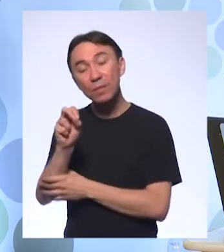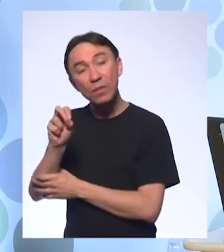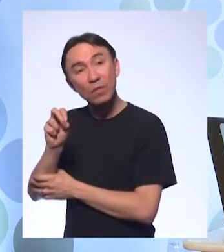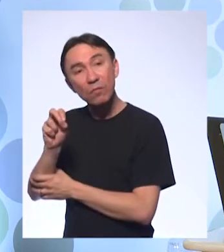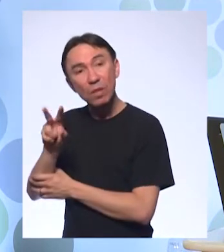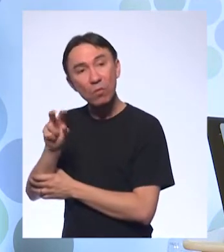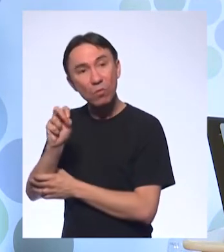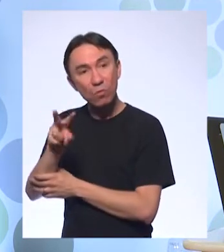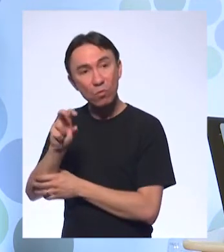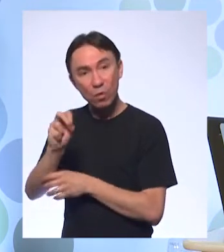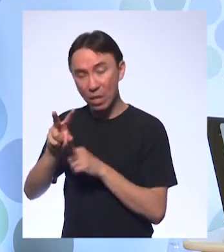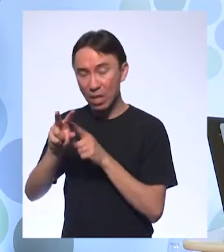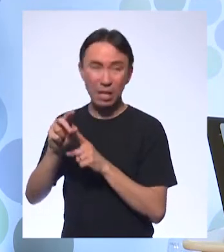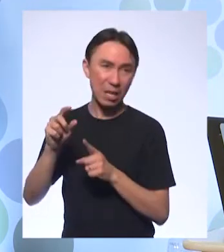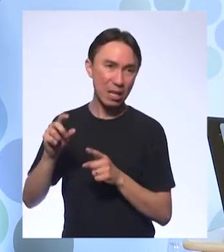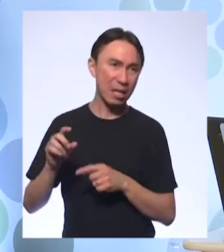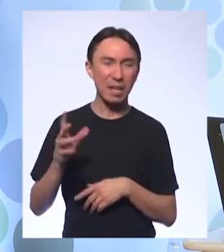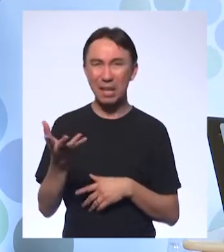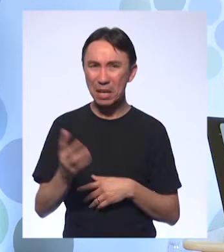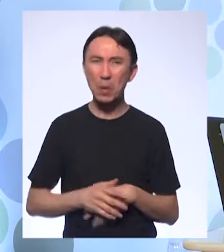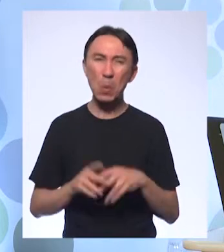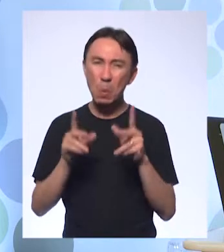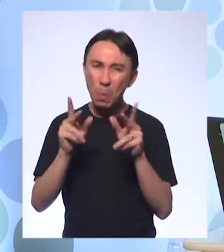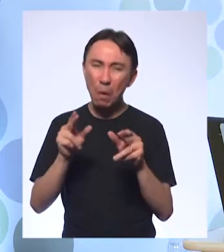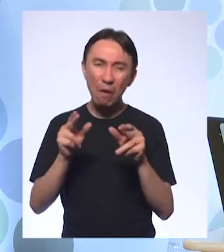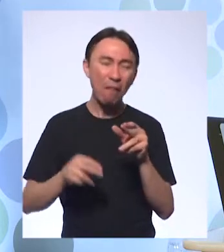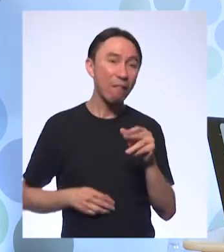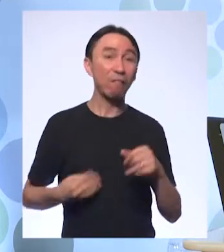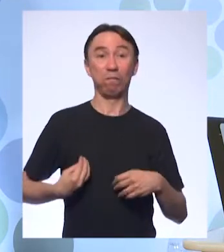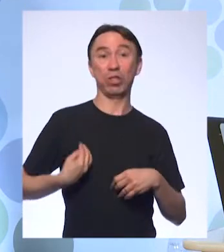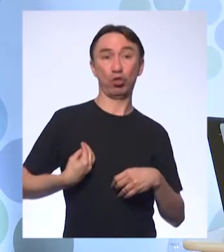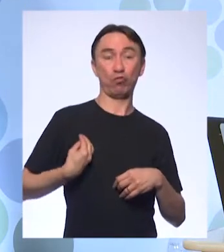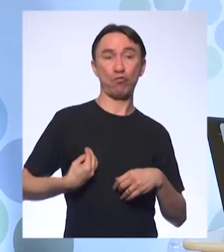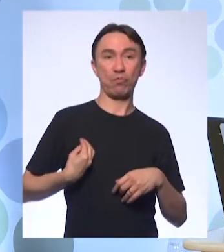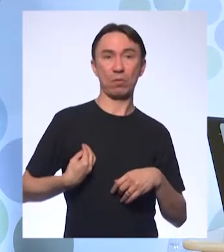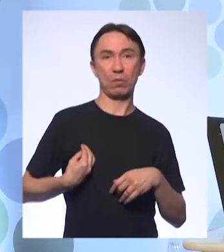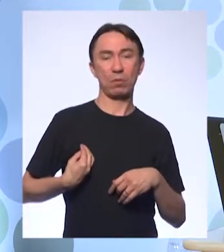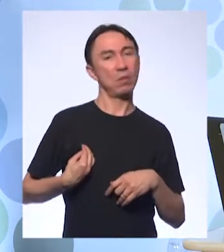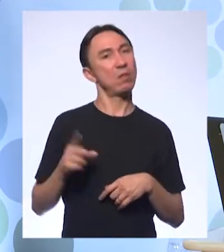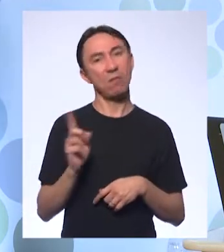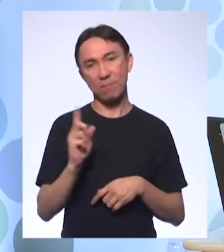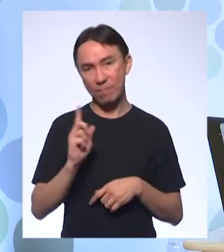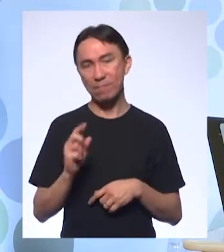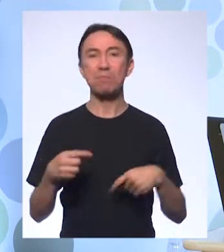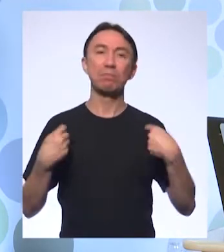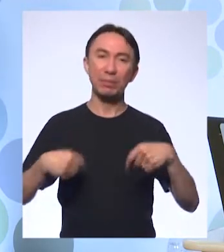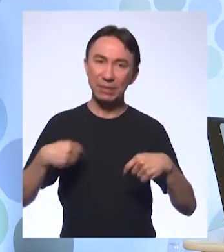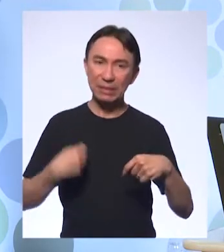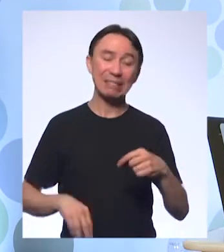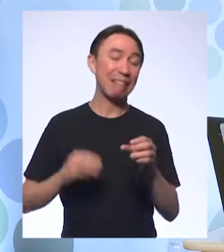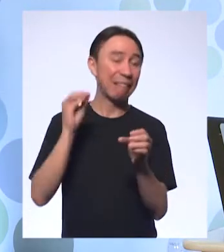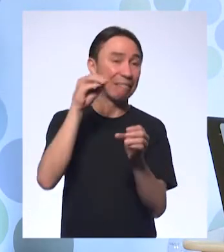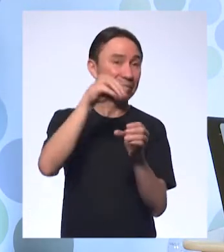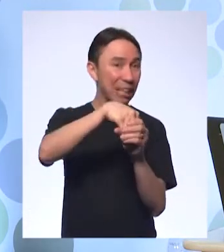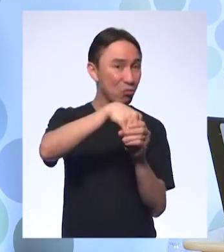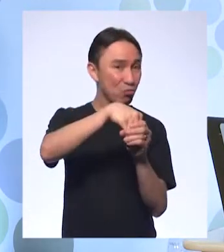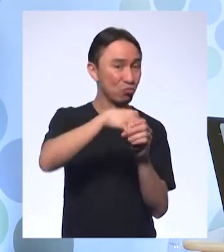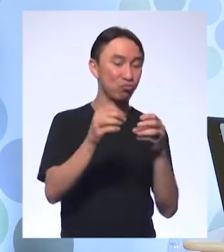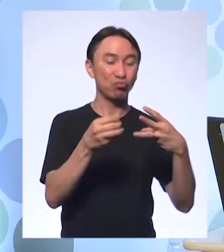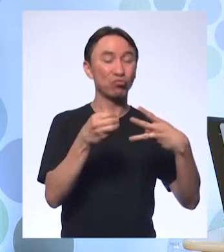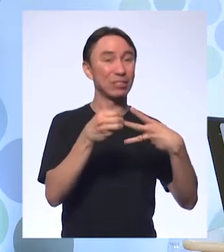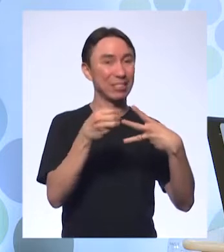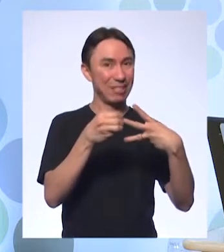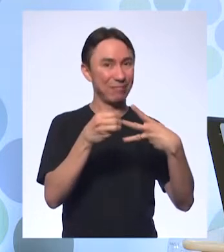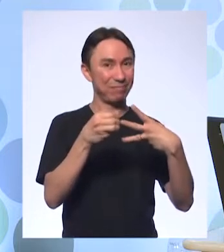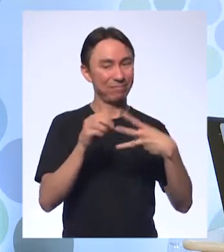Um vírus, ele não vai agir como um ser vivo enquanto ele não estiver dentro de uma célula. Então a gente fala que ele é um parasita celular obrigatório,